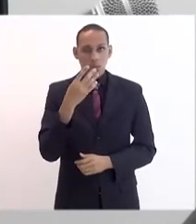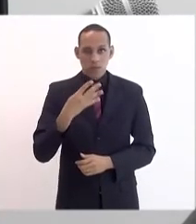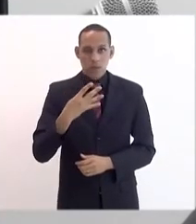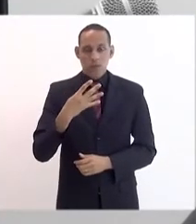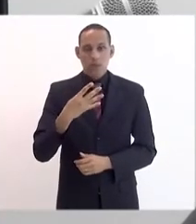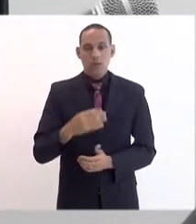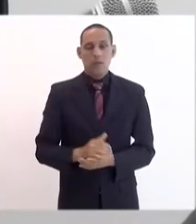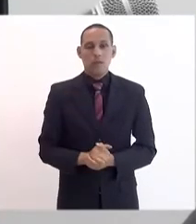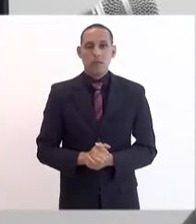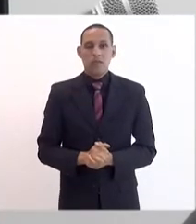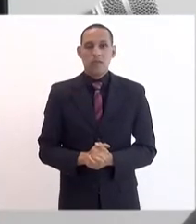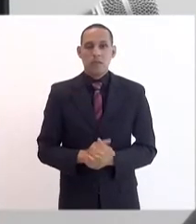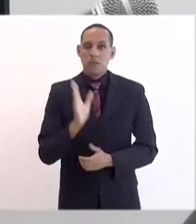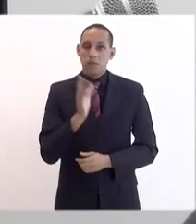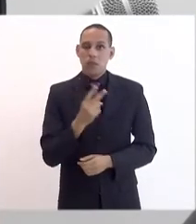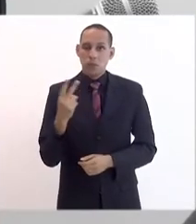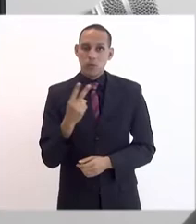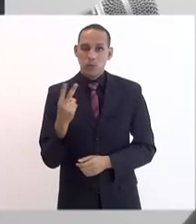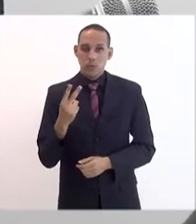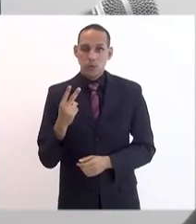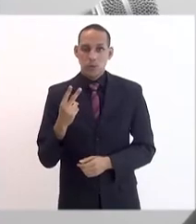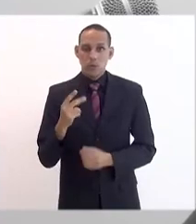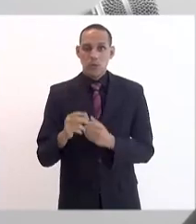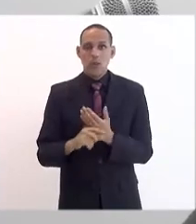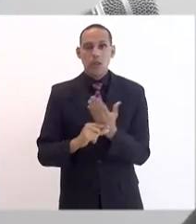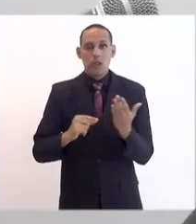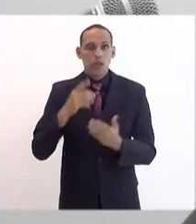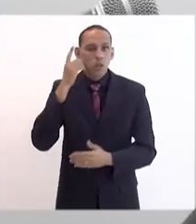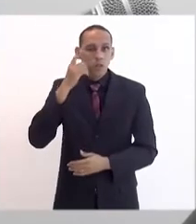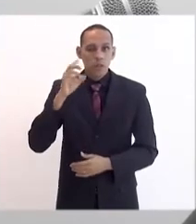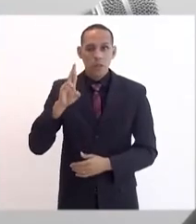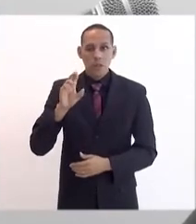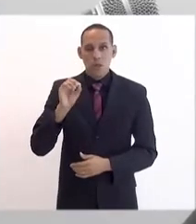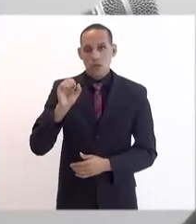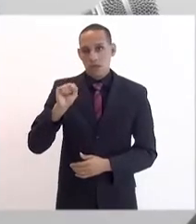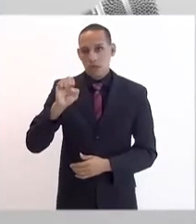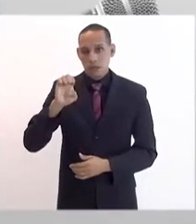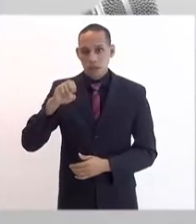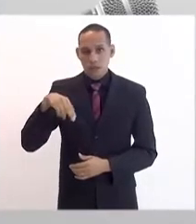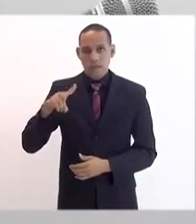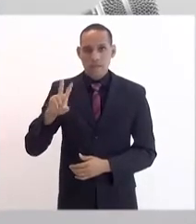5314. De 2022. Autoria, deputado Rosenberg Reis.